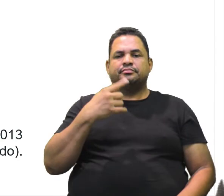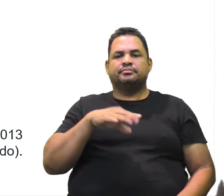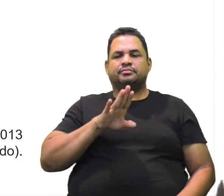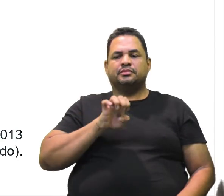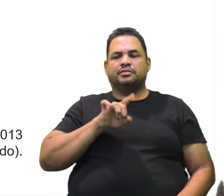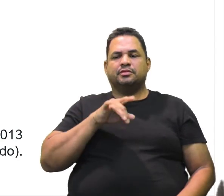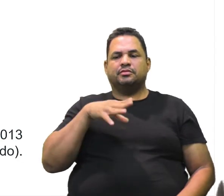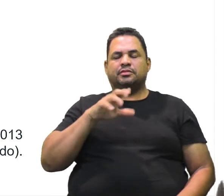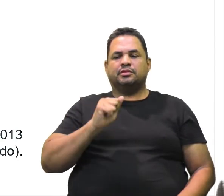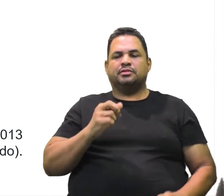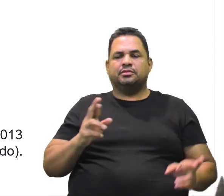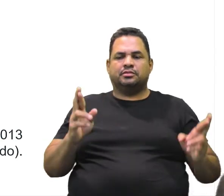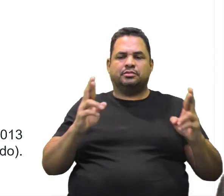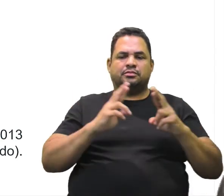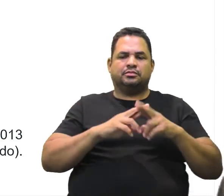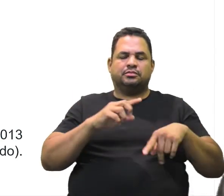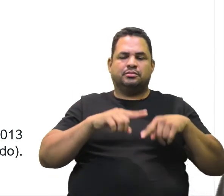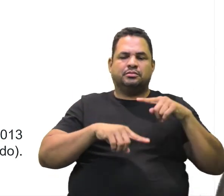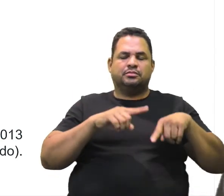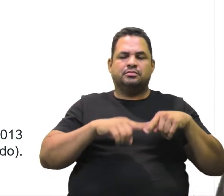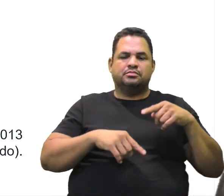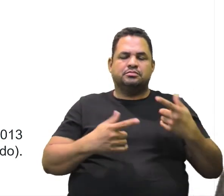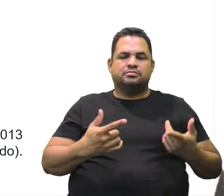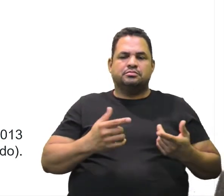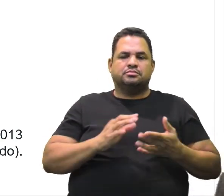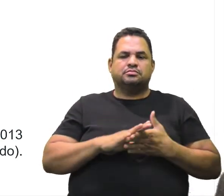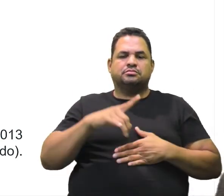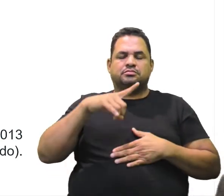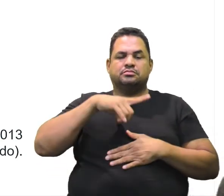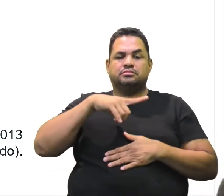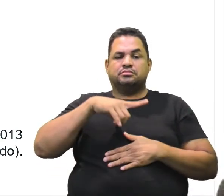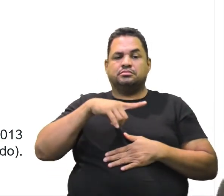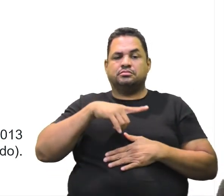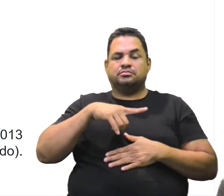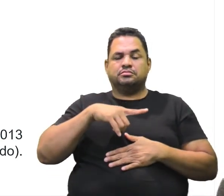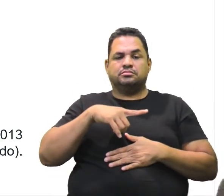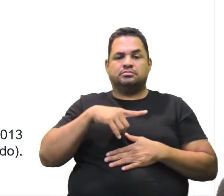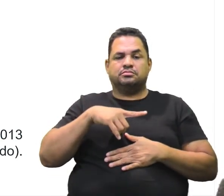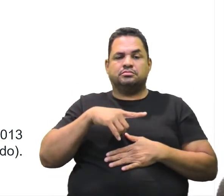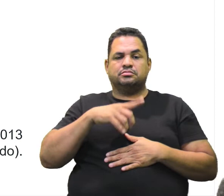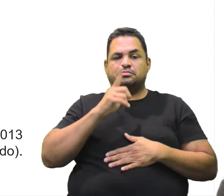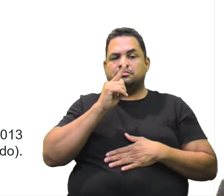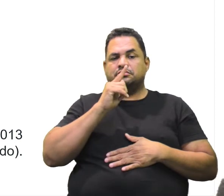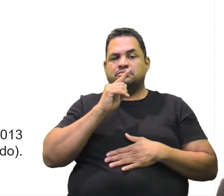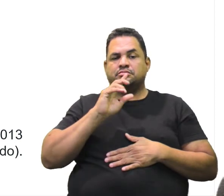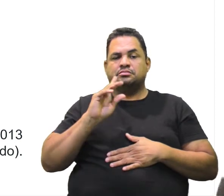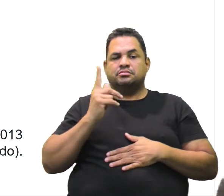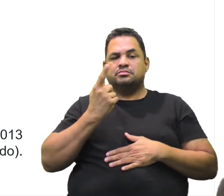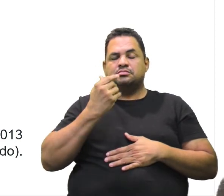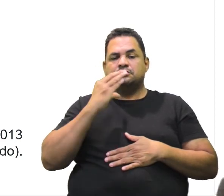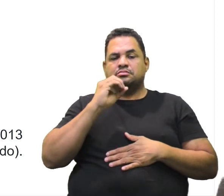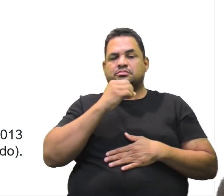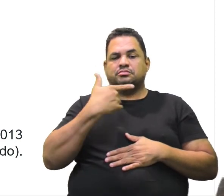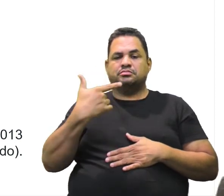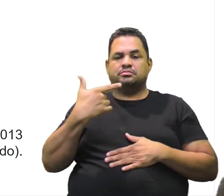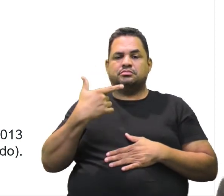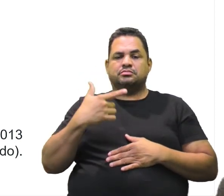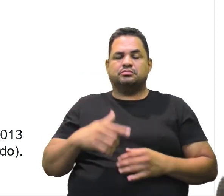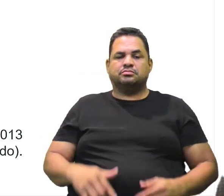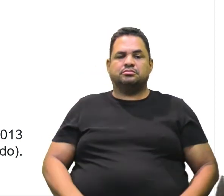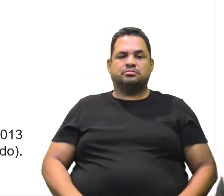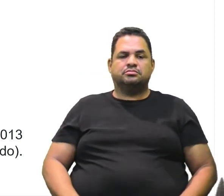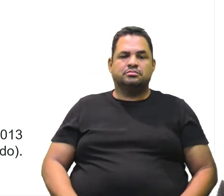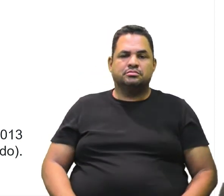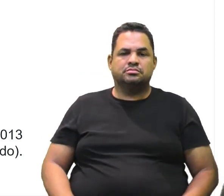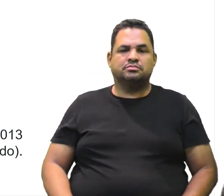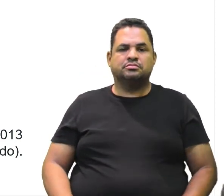dos reagentes e nos reagentes eu tenho a água H2O2, que é a água